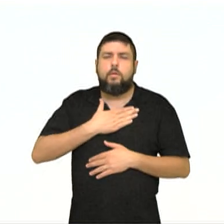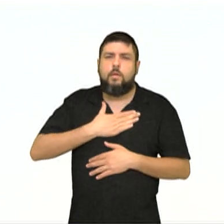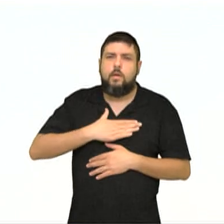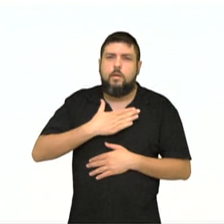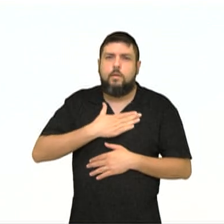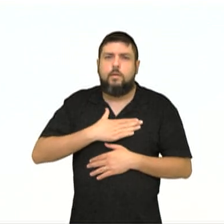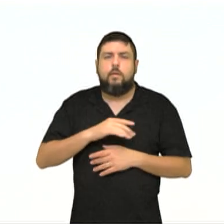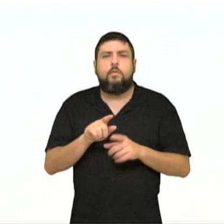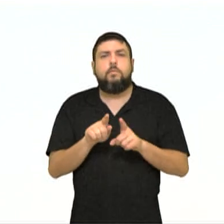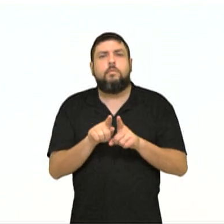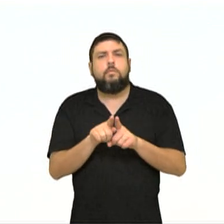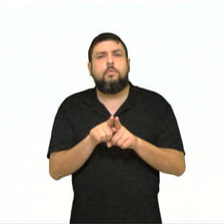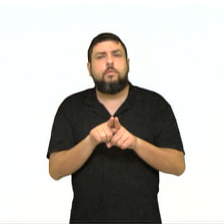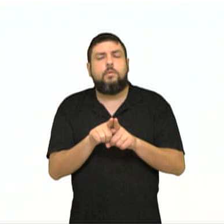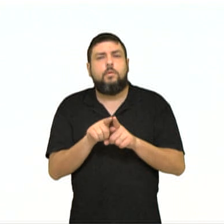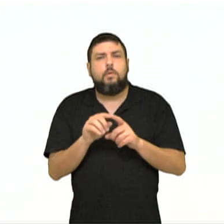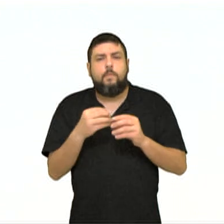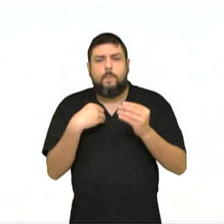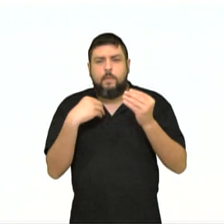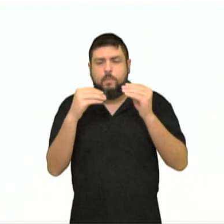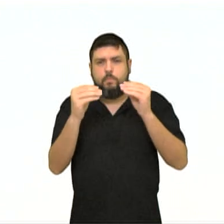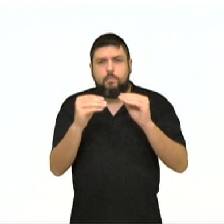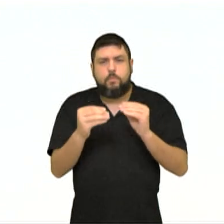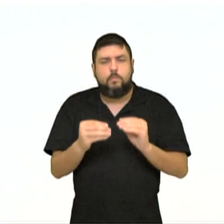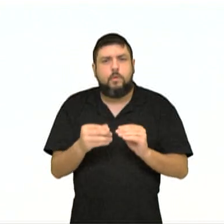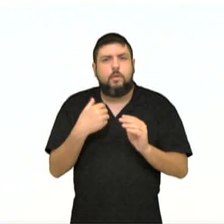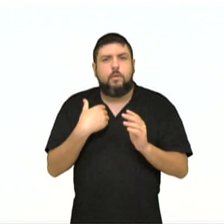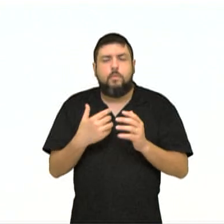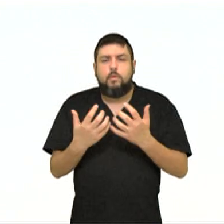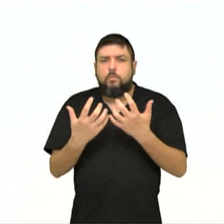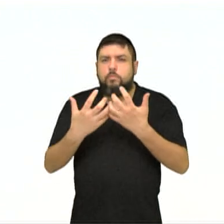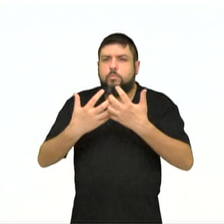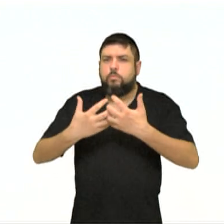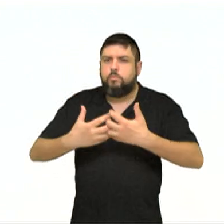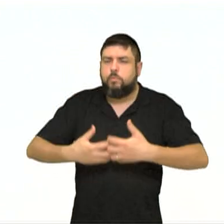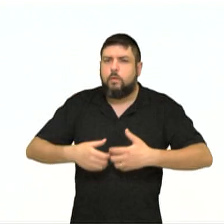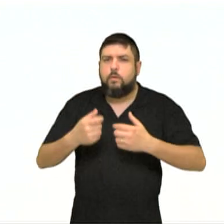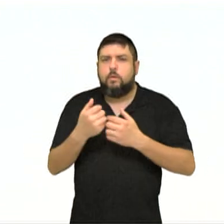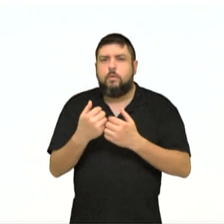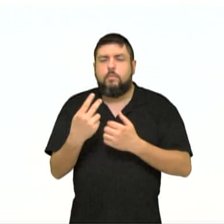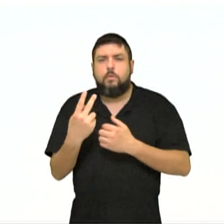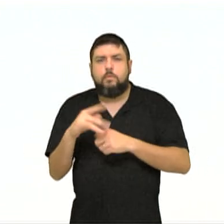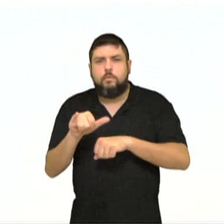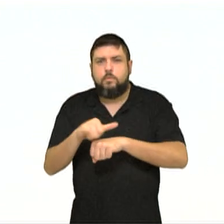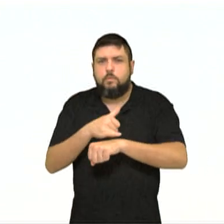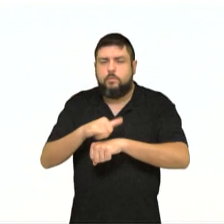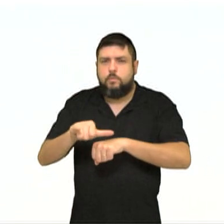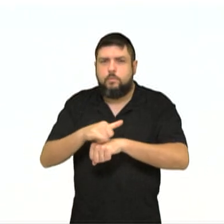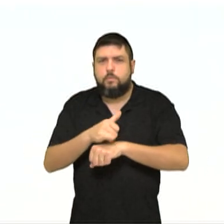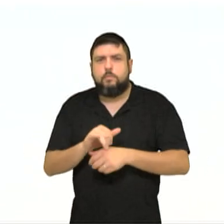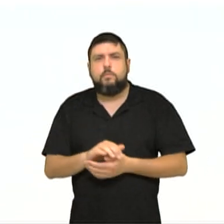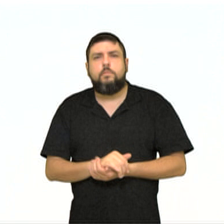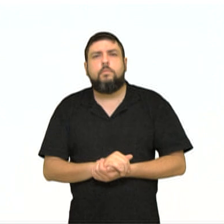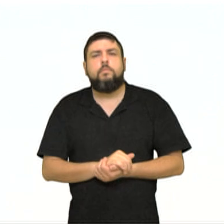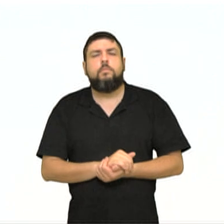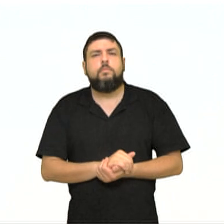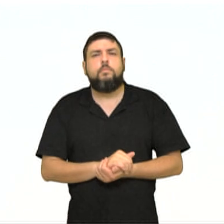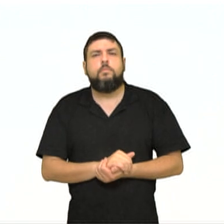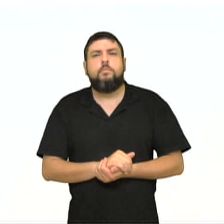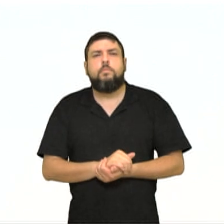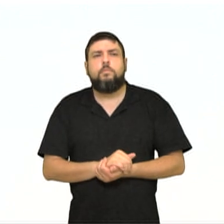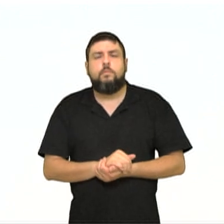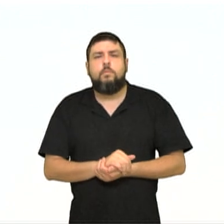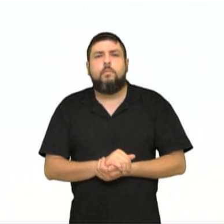e aplicar o funcionamento da ferramenta adequadamente, que vai dar tudo certo. Olha lá.